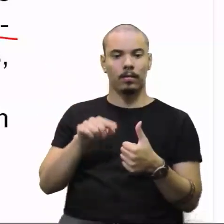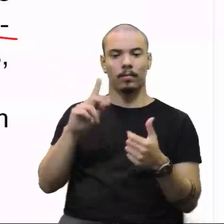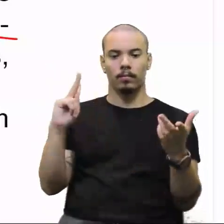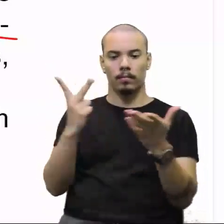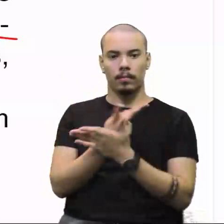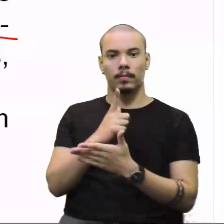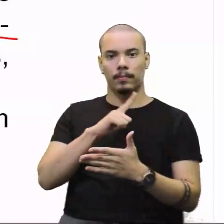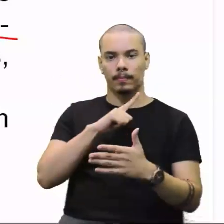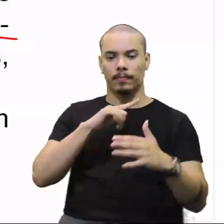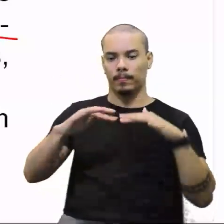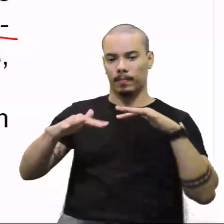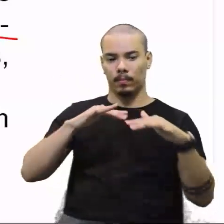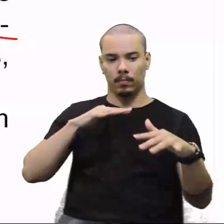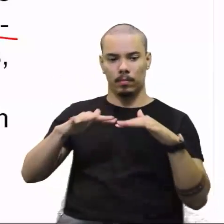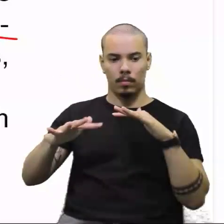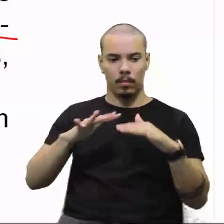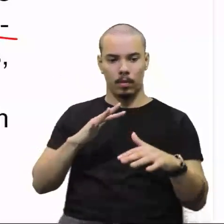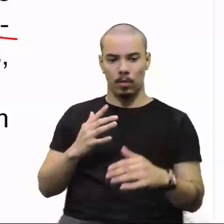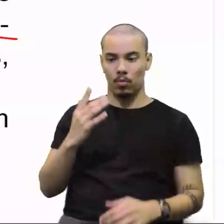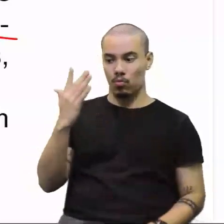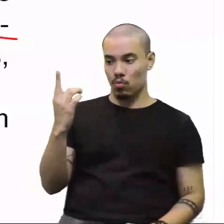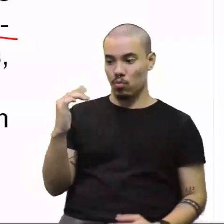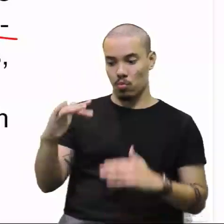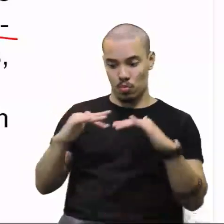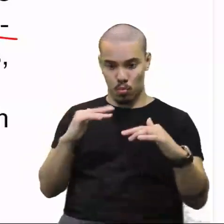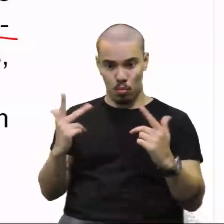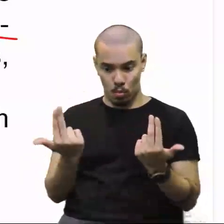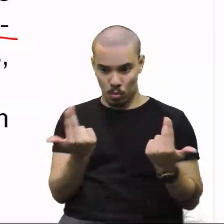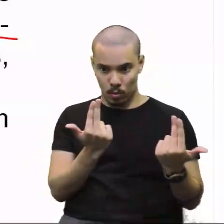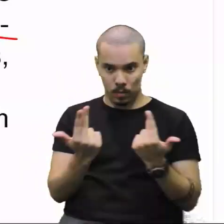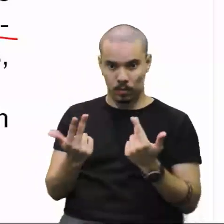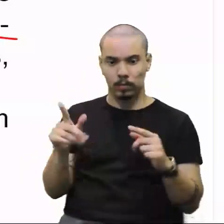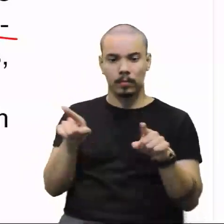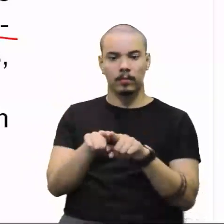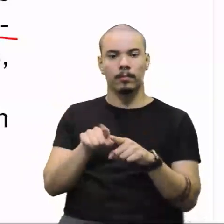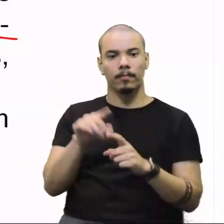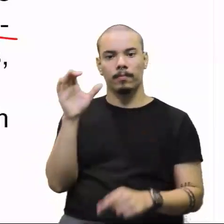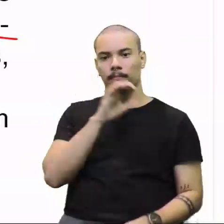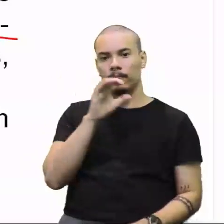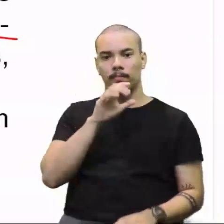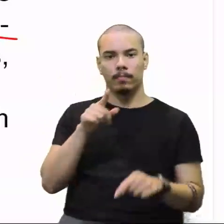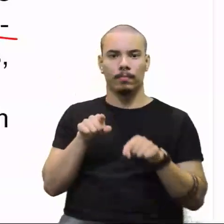movem uns em relação aos outros com velocidade constante.